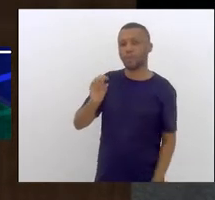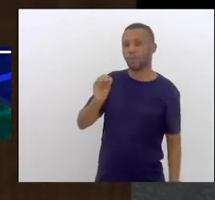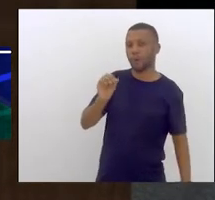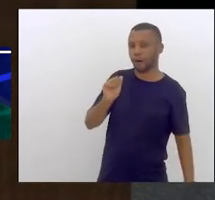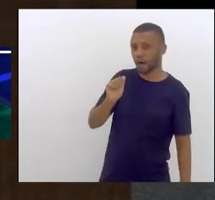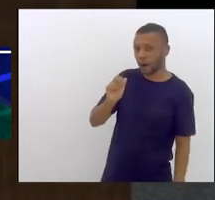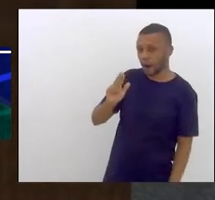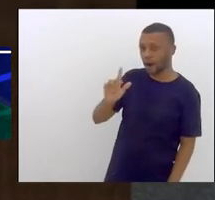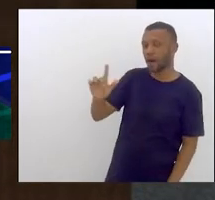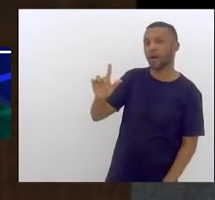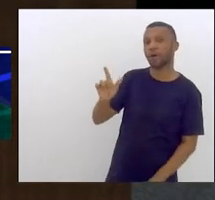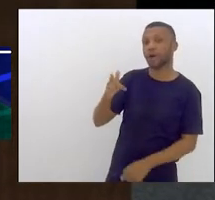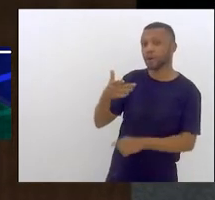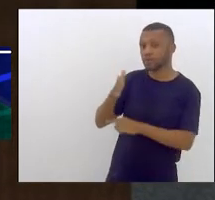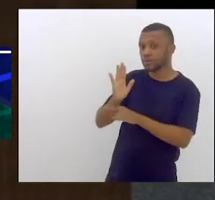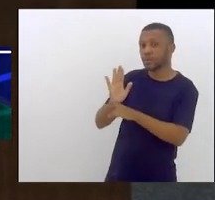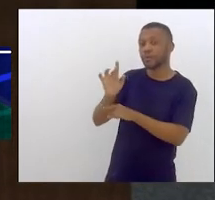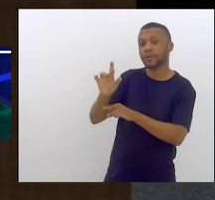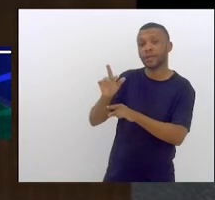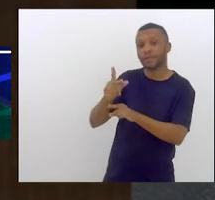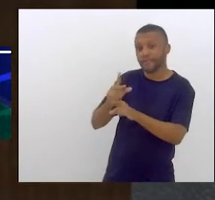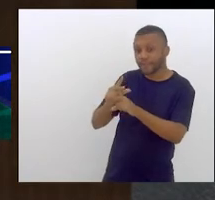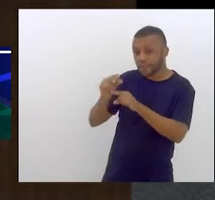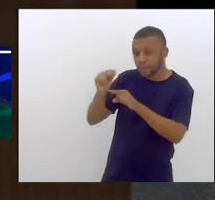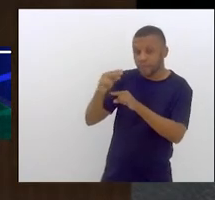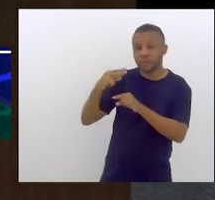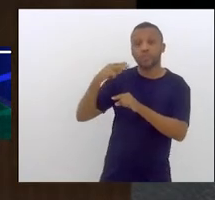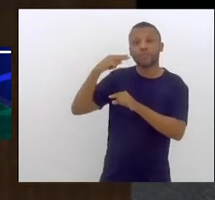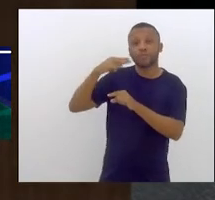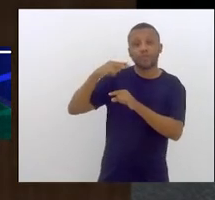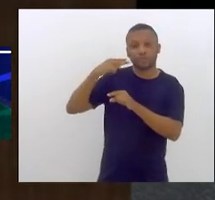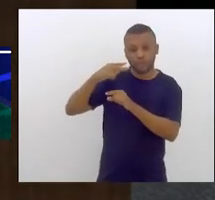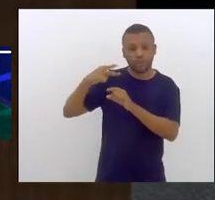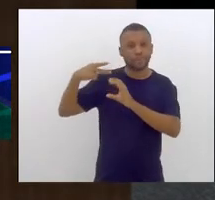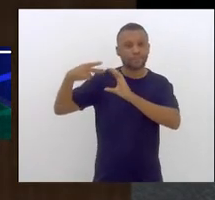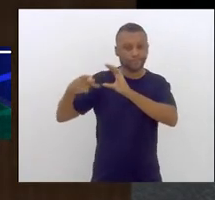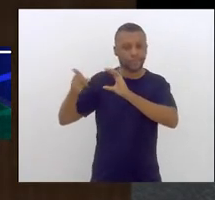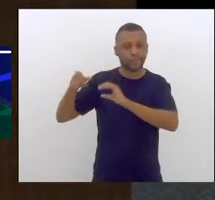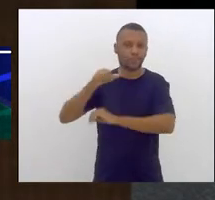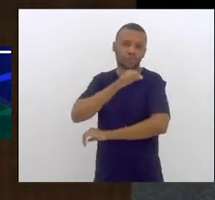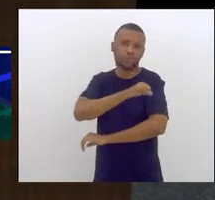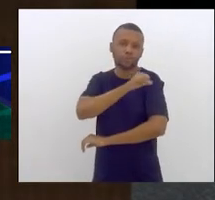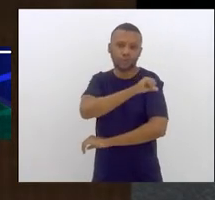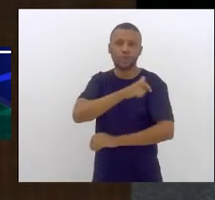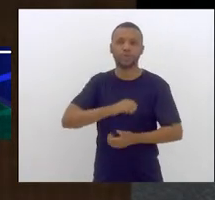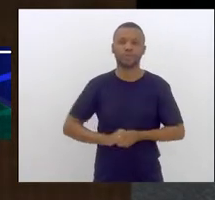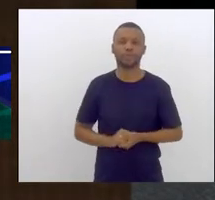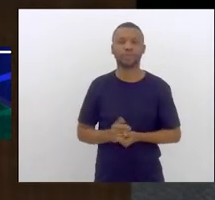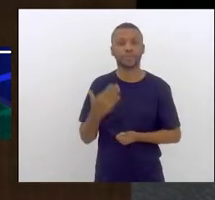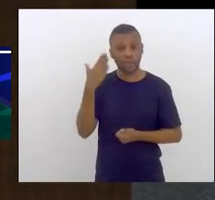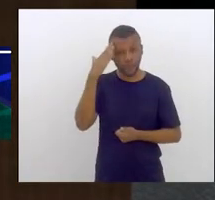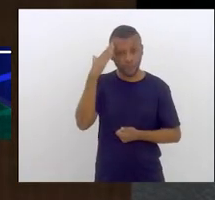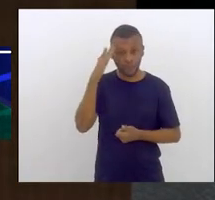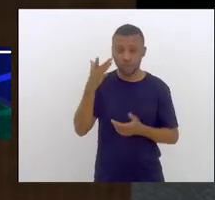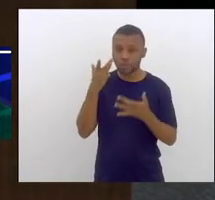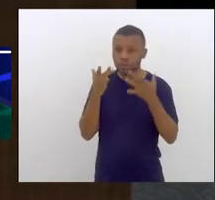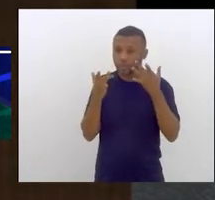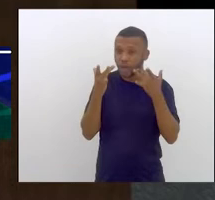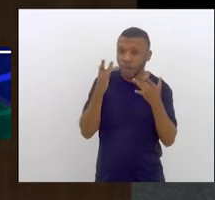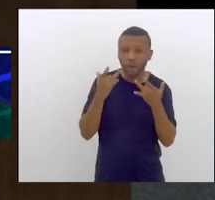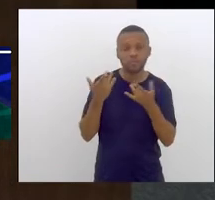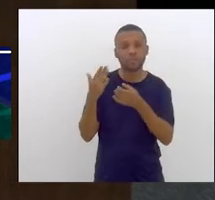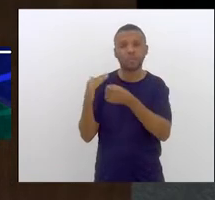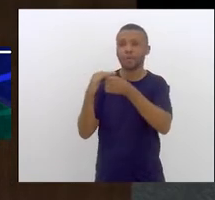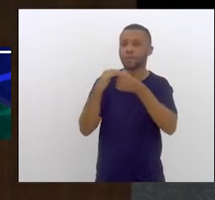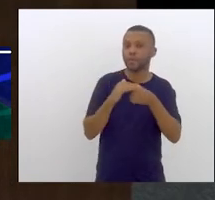ele se elegeu vereador aqui na Câmara de Vereadores aqui do Rio. E eu sei que o Teatro do Oprimido